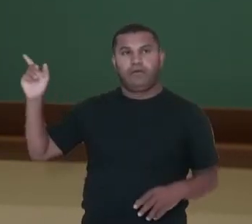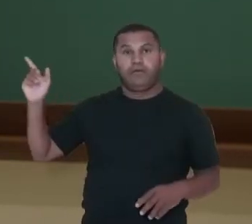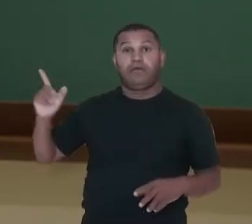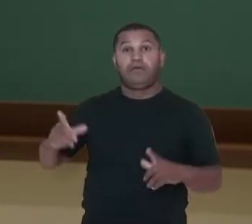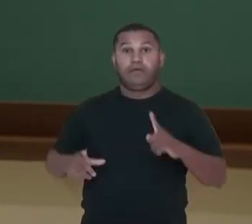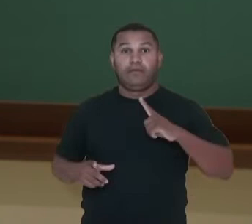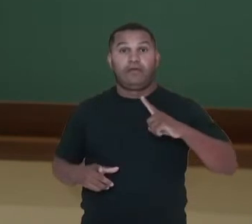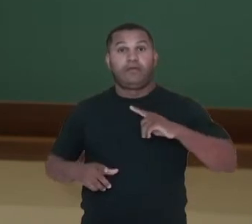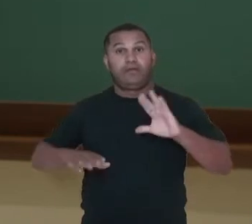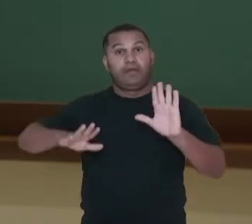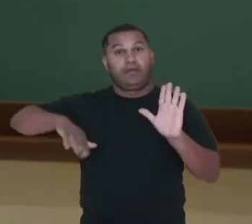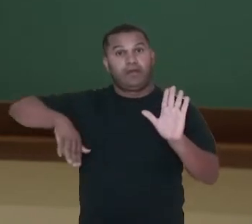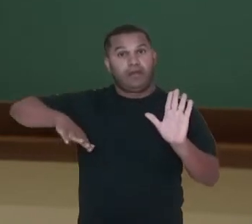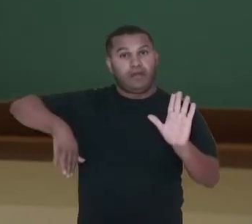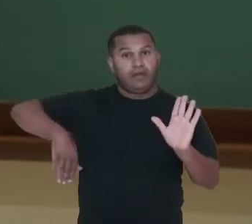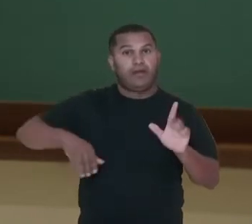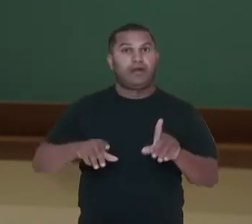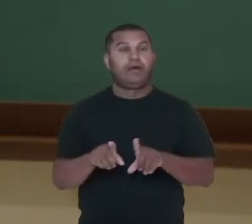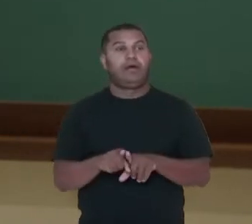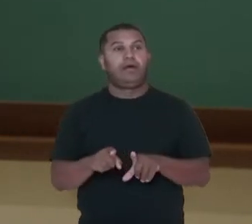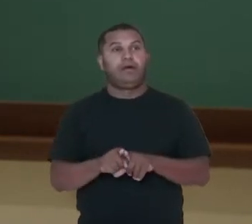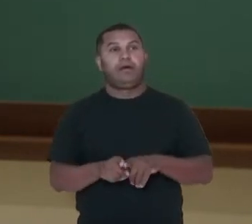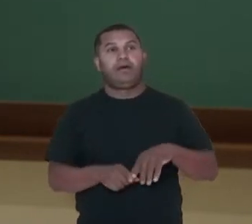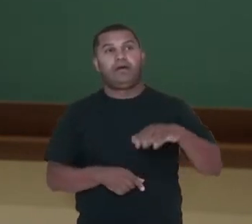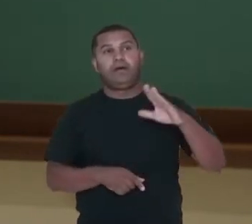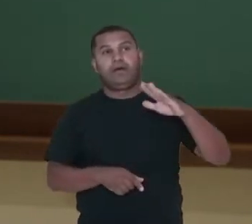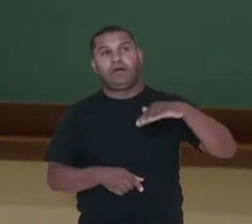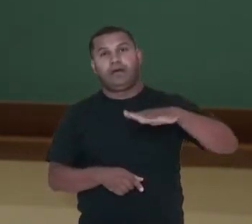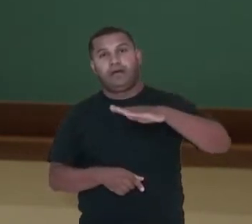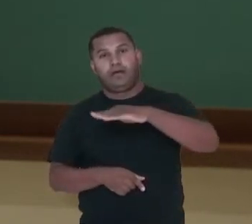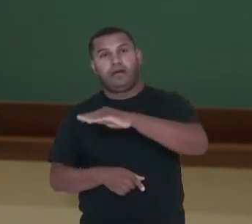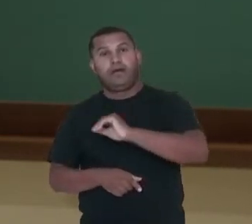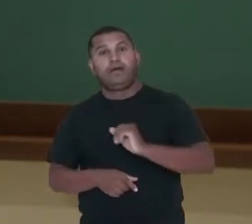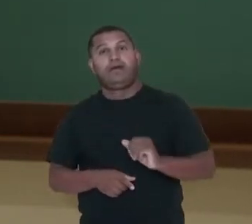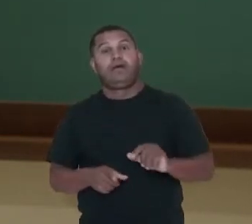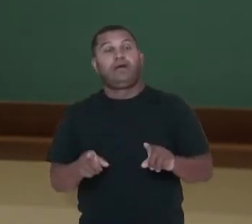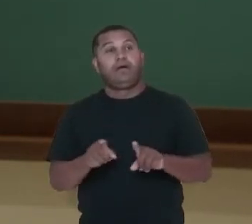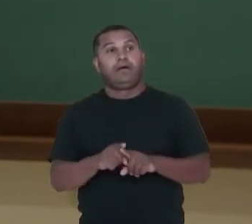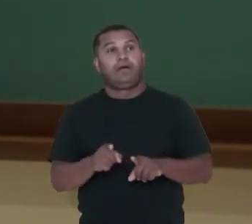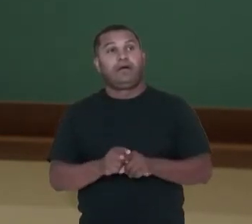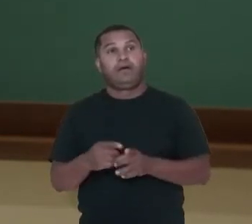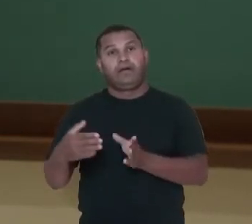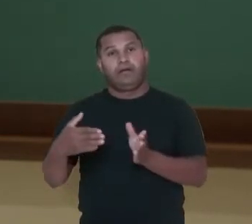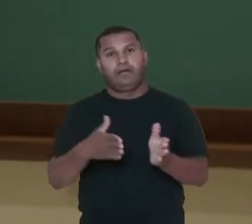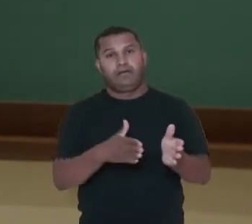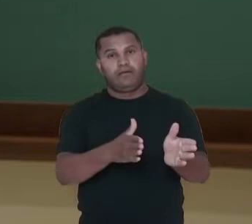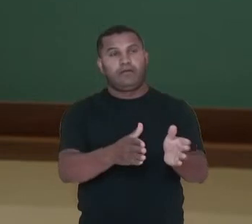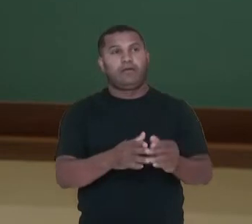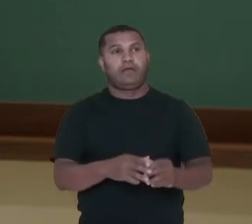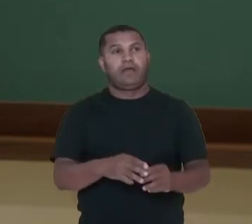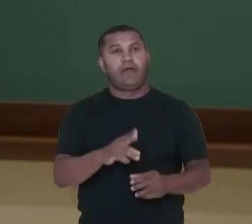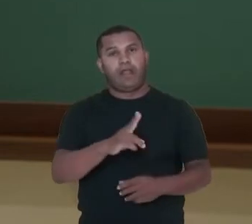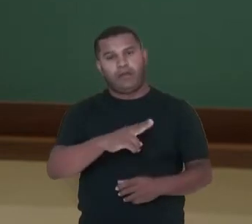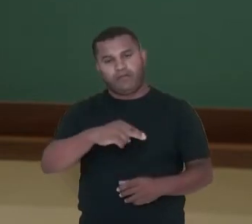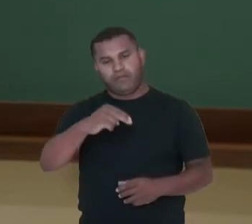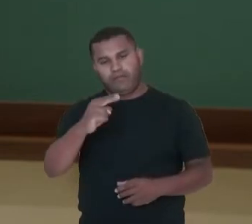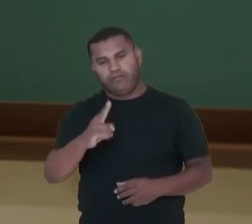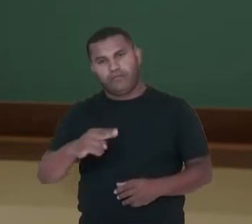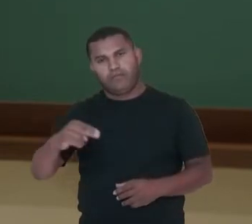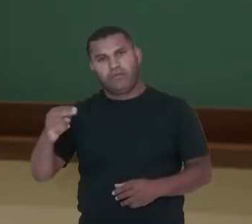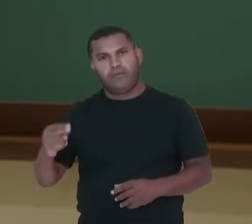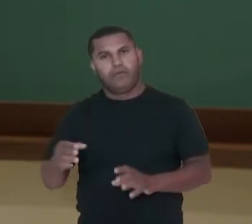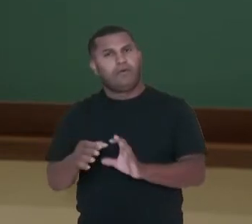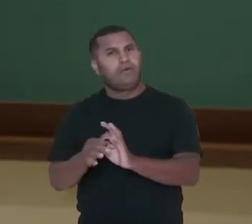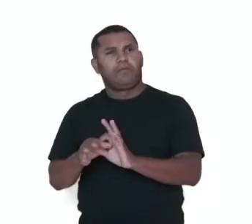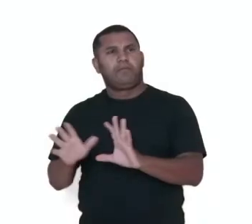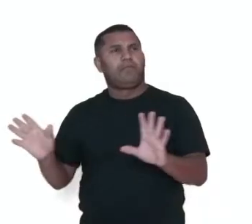em solos úmidos. O caso da planária, ela tem esse modo de vida, né? Vida